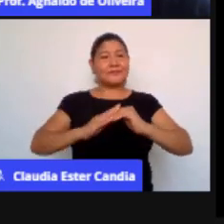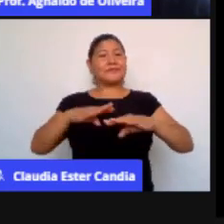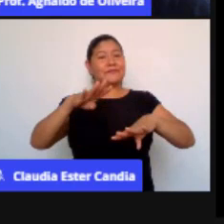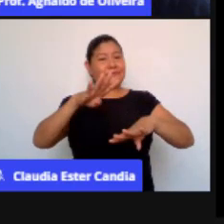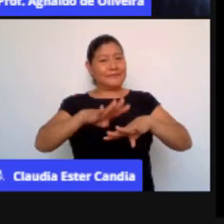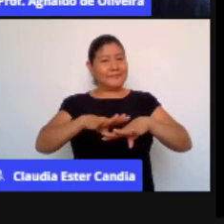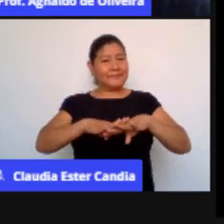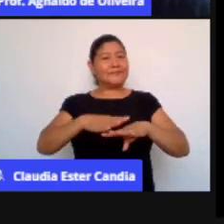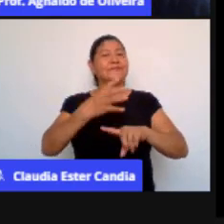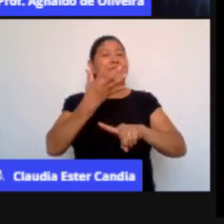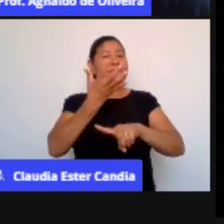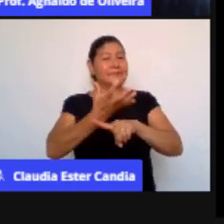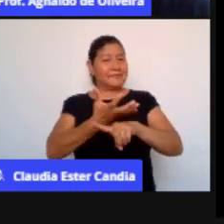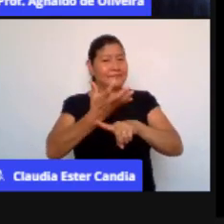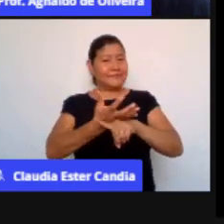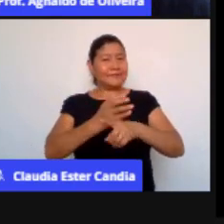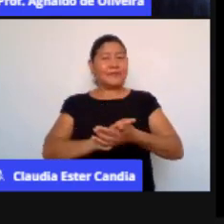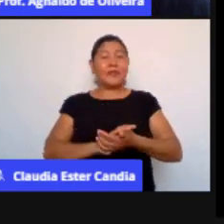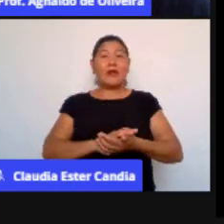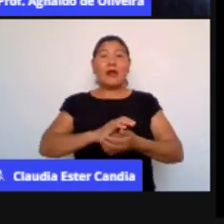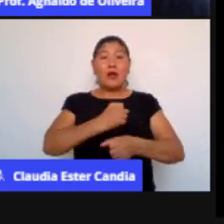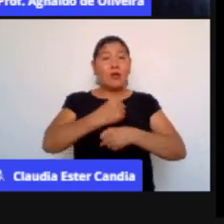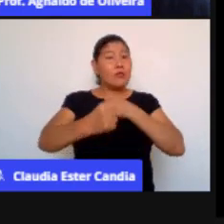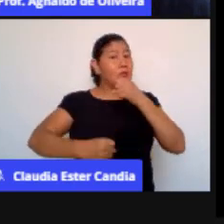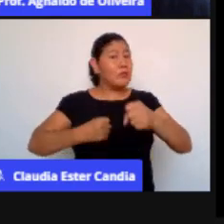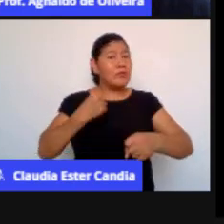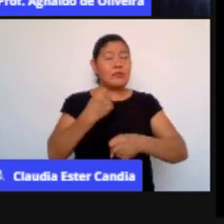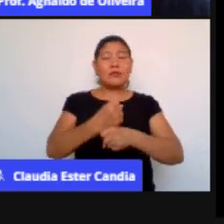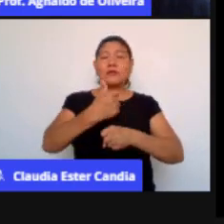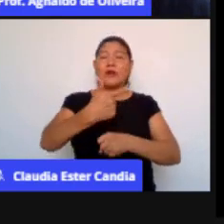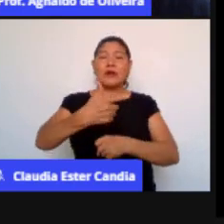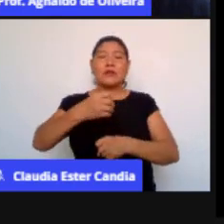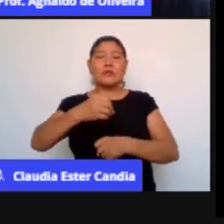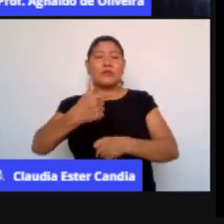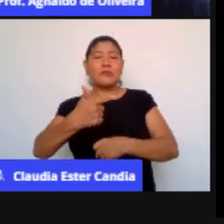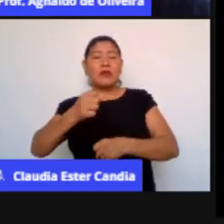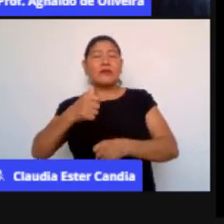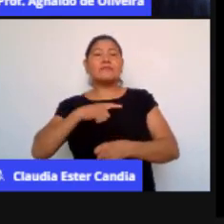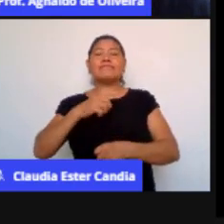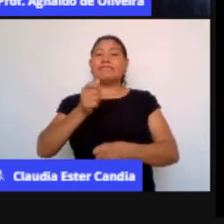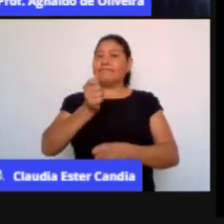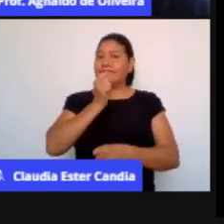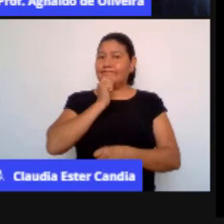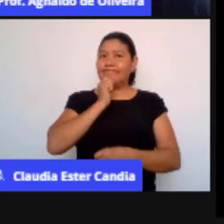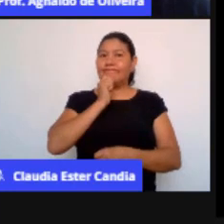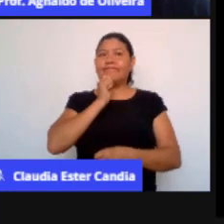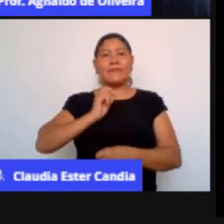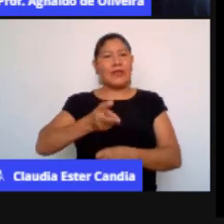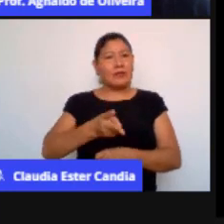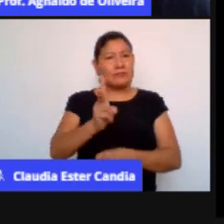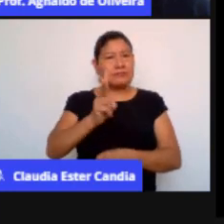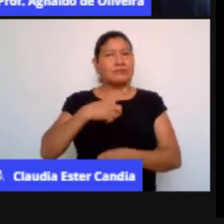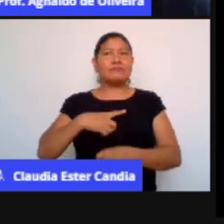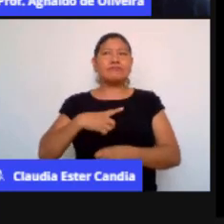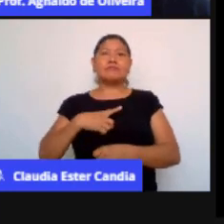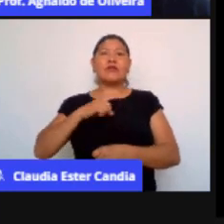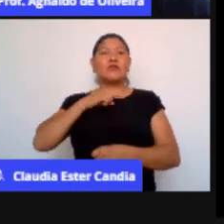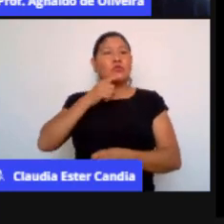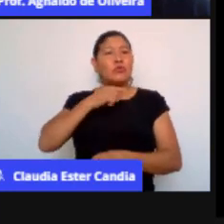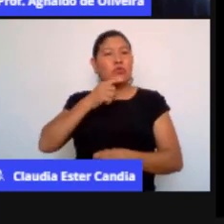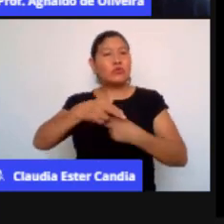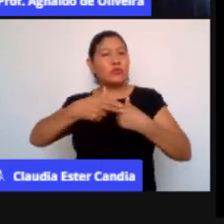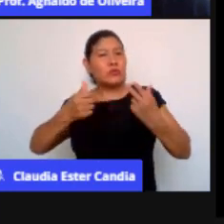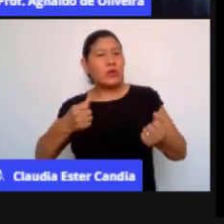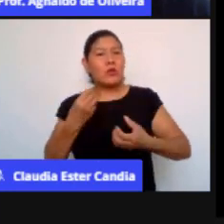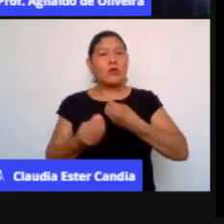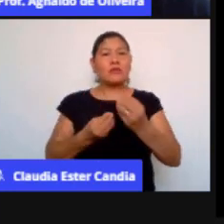É um ano que a gente ainda vive um pouco de incertezas com relação a como que será esse ensino, se a gente vai